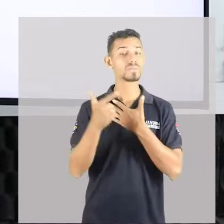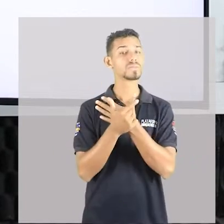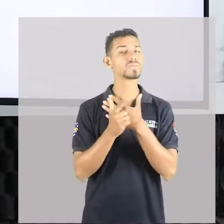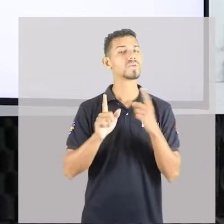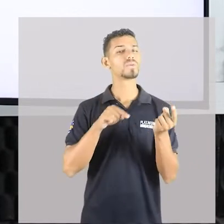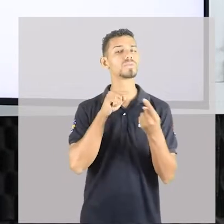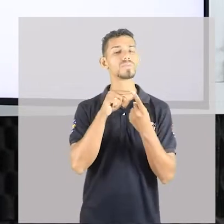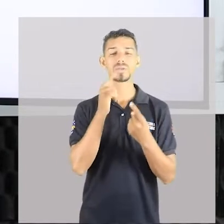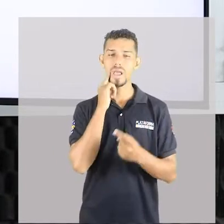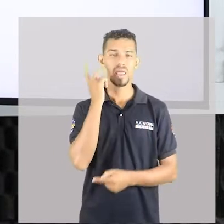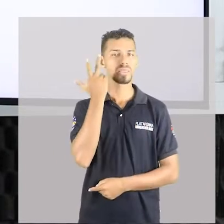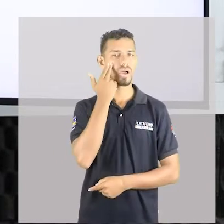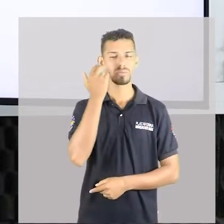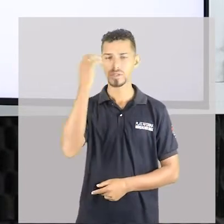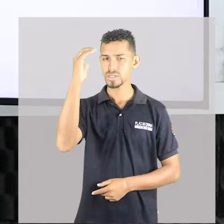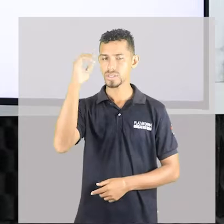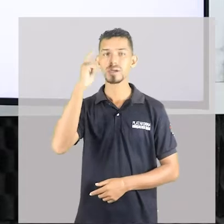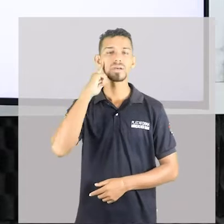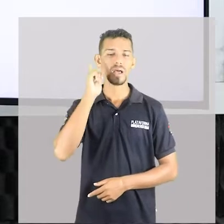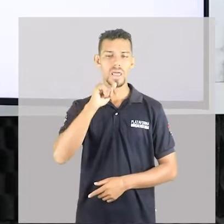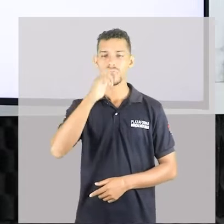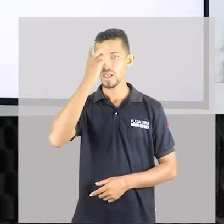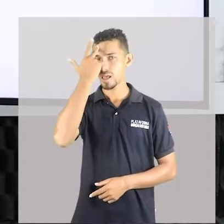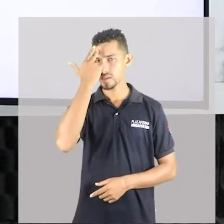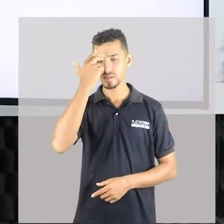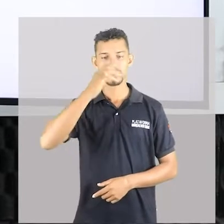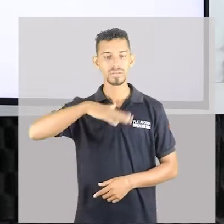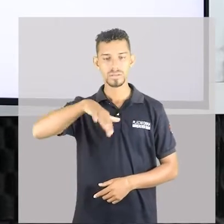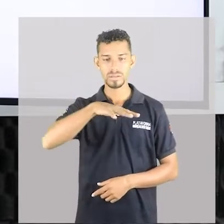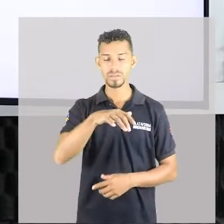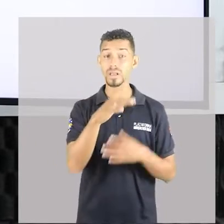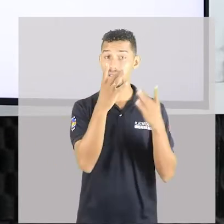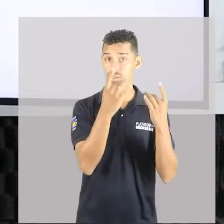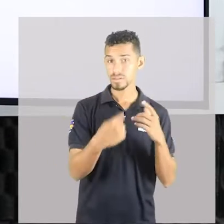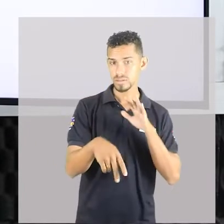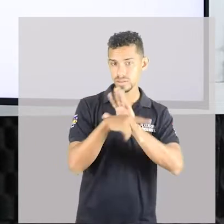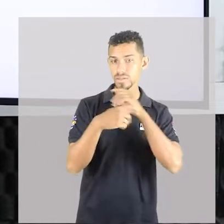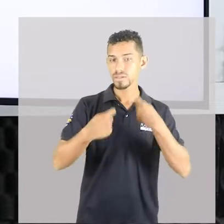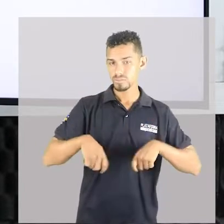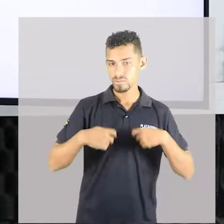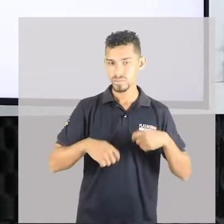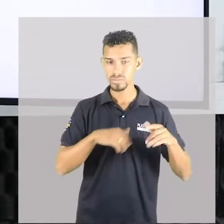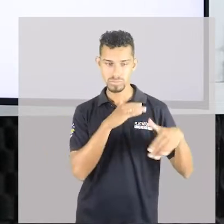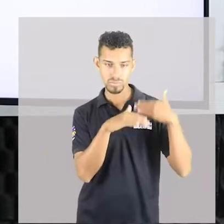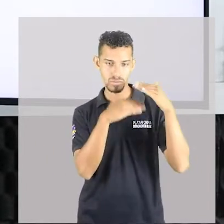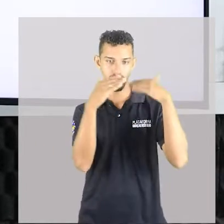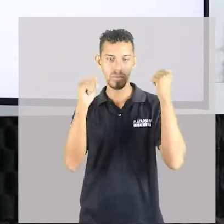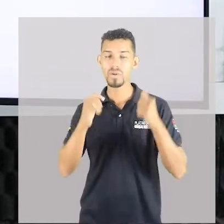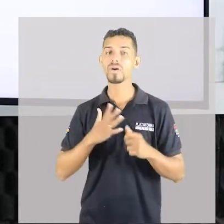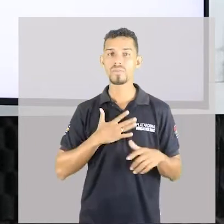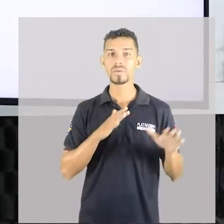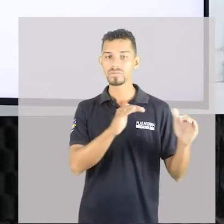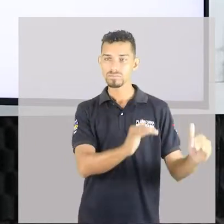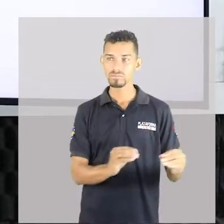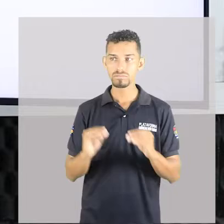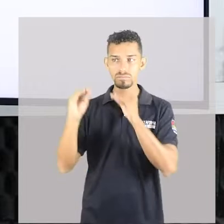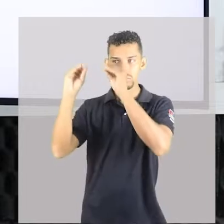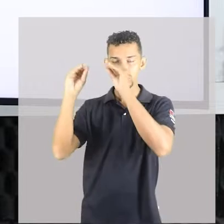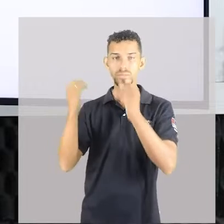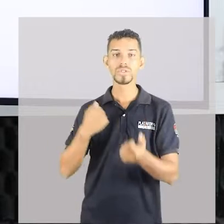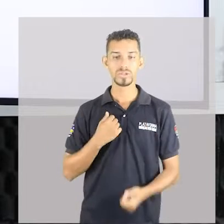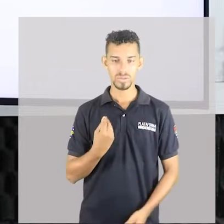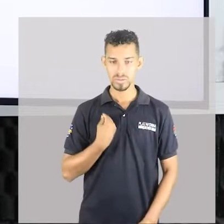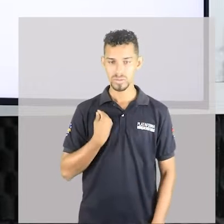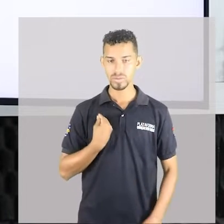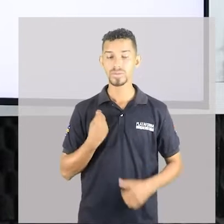isso é normal, isso a ciência explica que é da natureza, das espécies. Então, eu preciso subir eles para o mesmo andar na qual eu